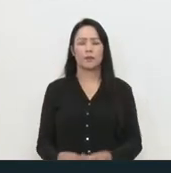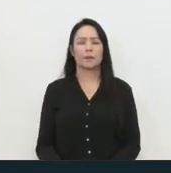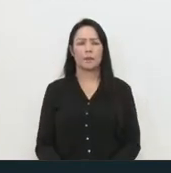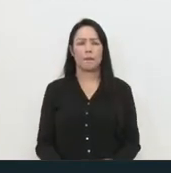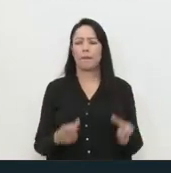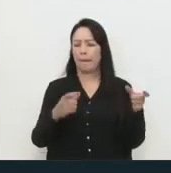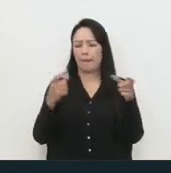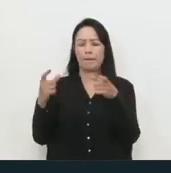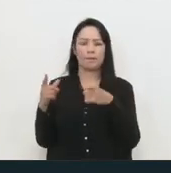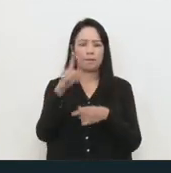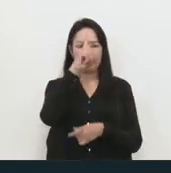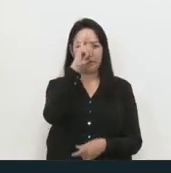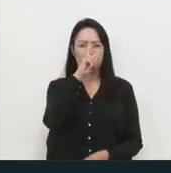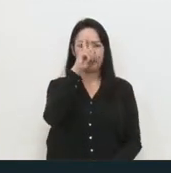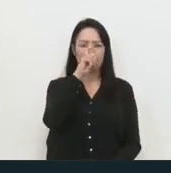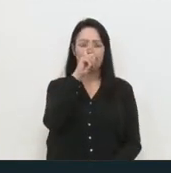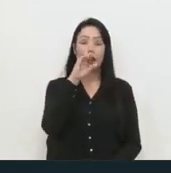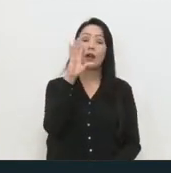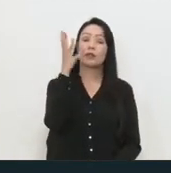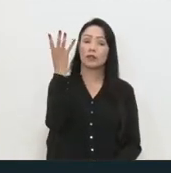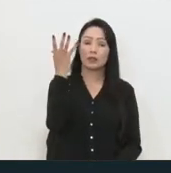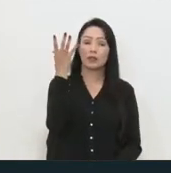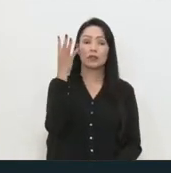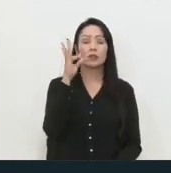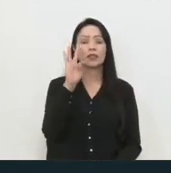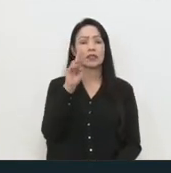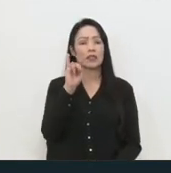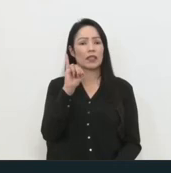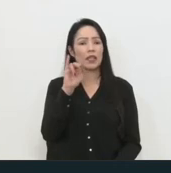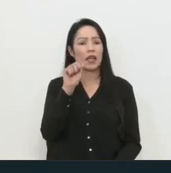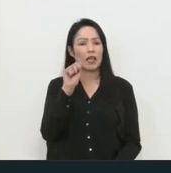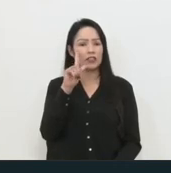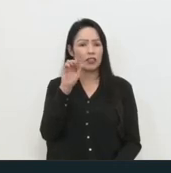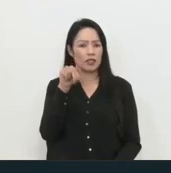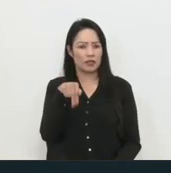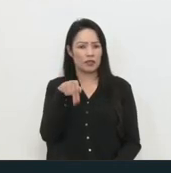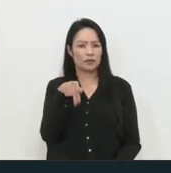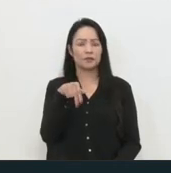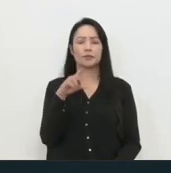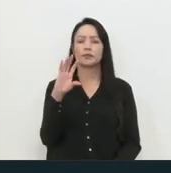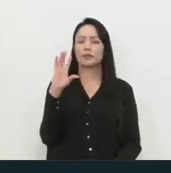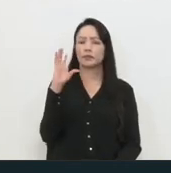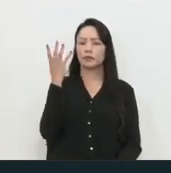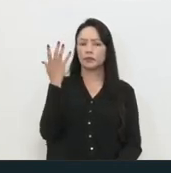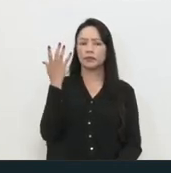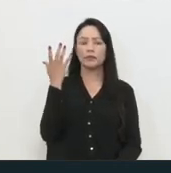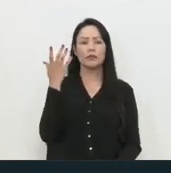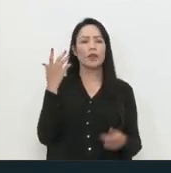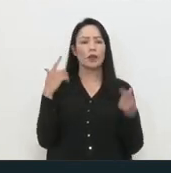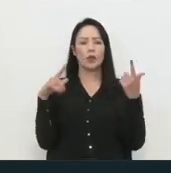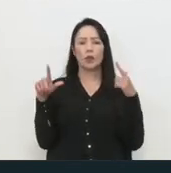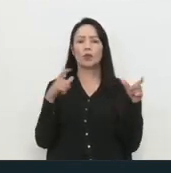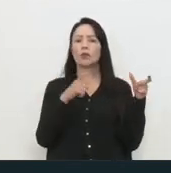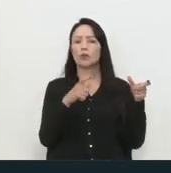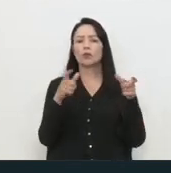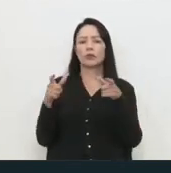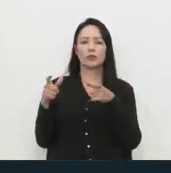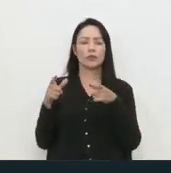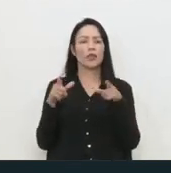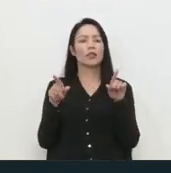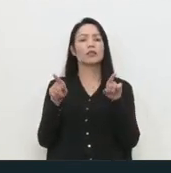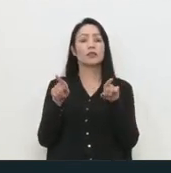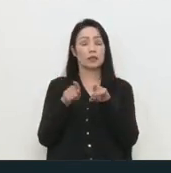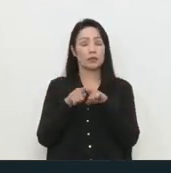do h1000 aconteceu isso na triagem aconteceu isso em outros lugares inclusive